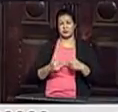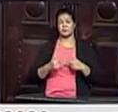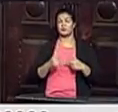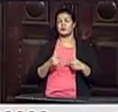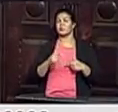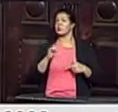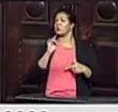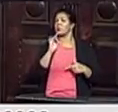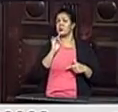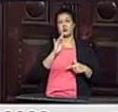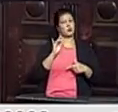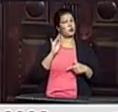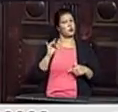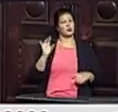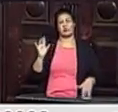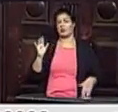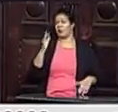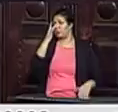qualquer